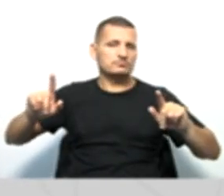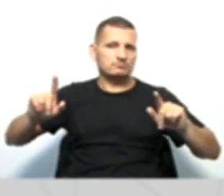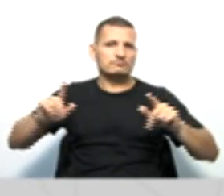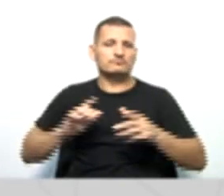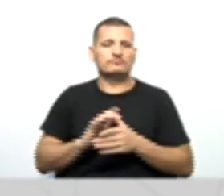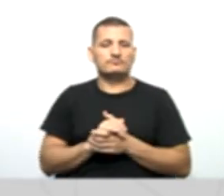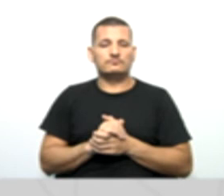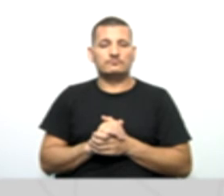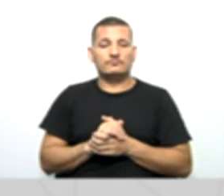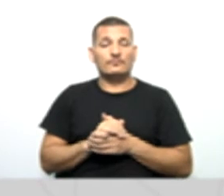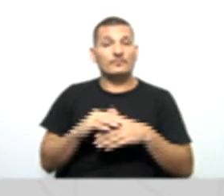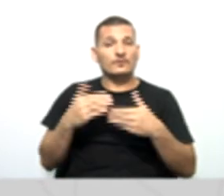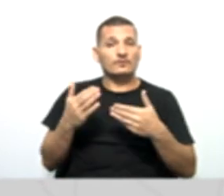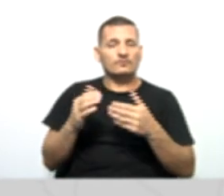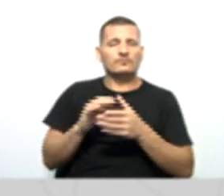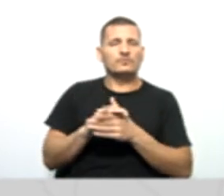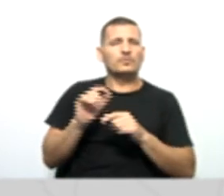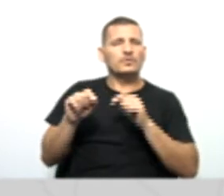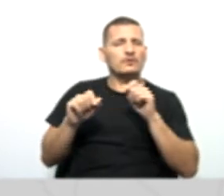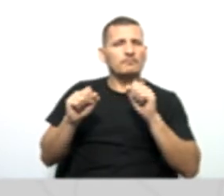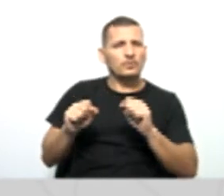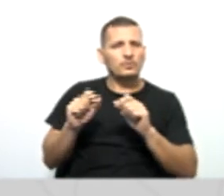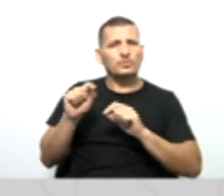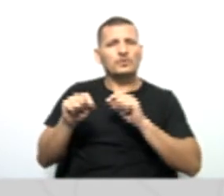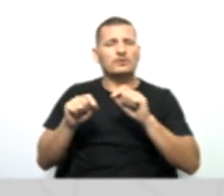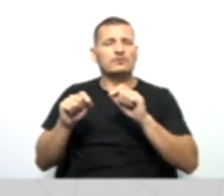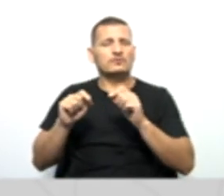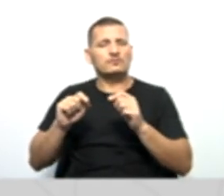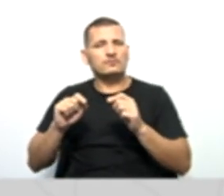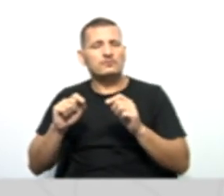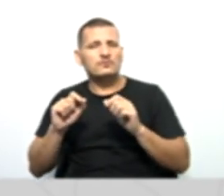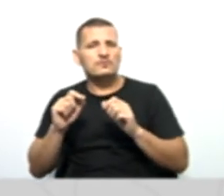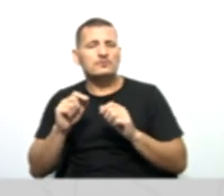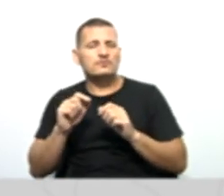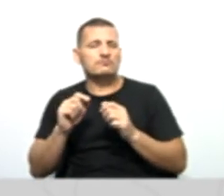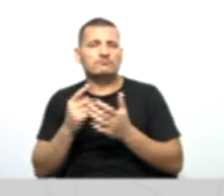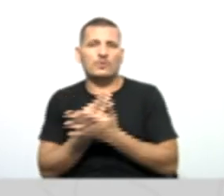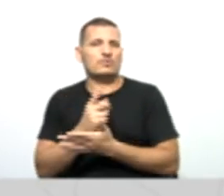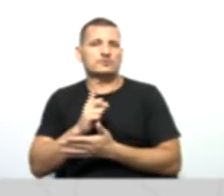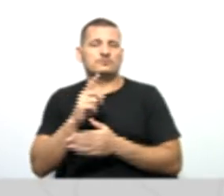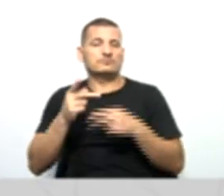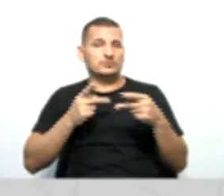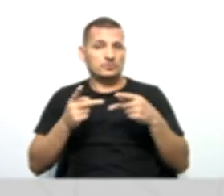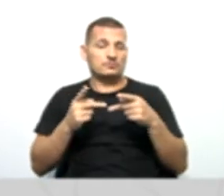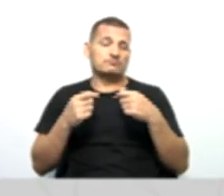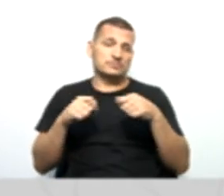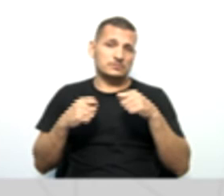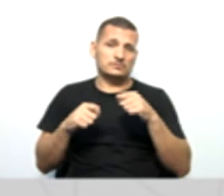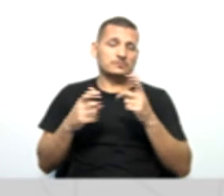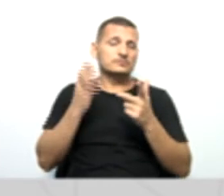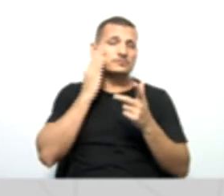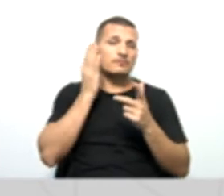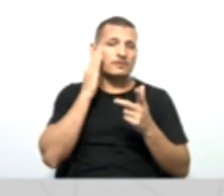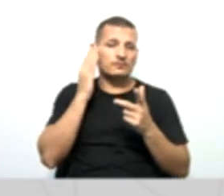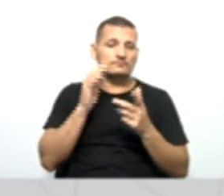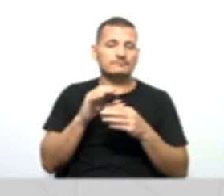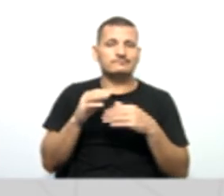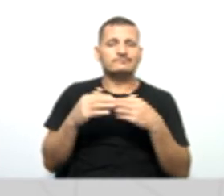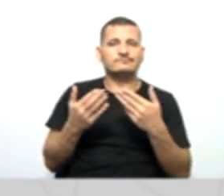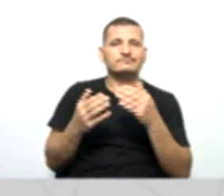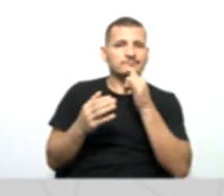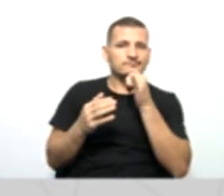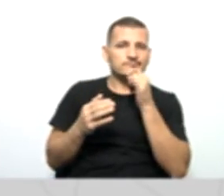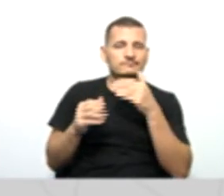diferente. Levantar as premissas exclui visões diferentes. Certo? Então a gente vai lá fazer aquisição